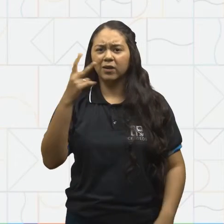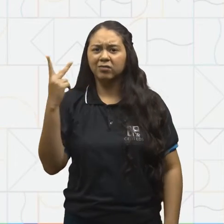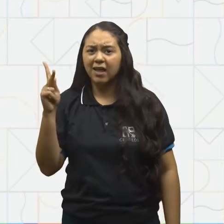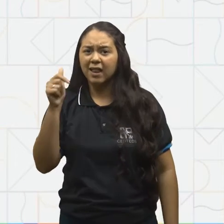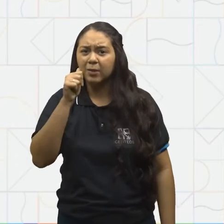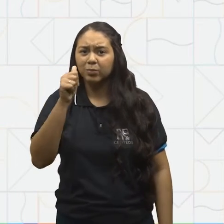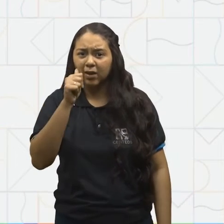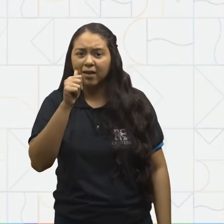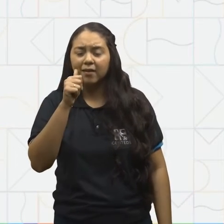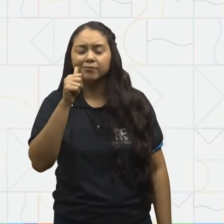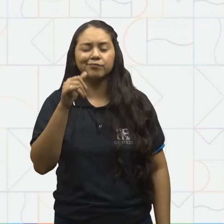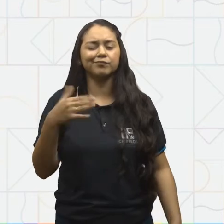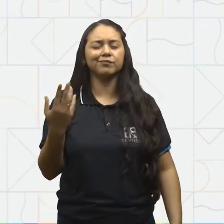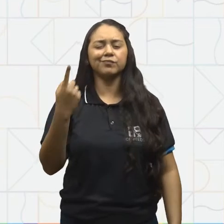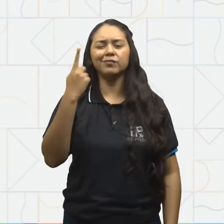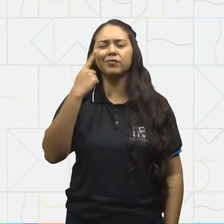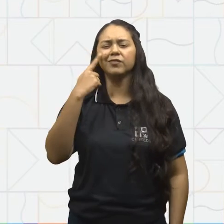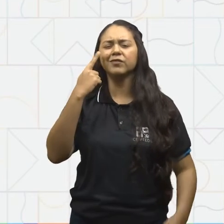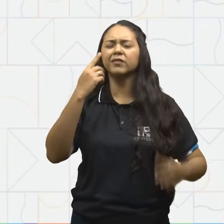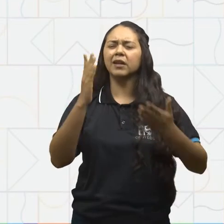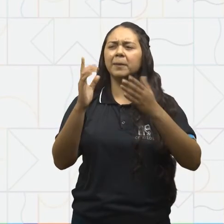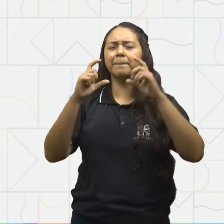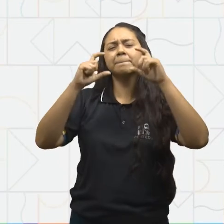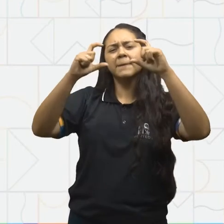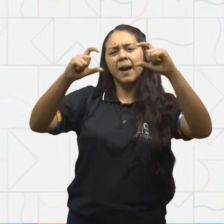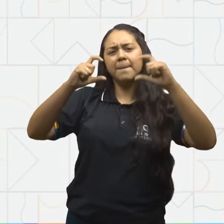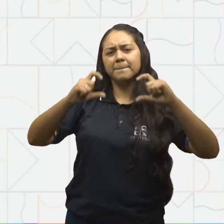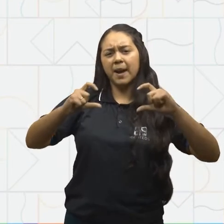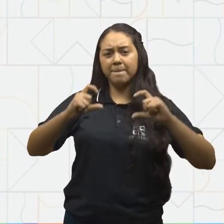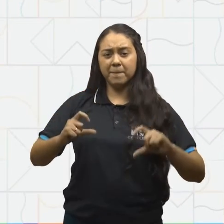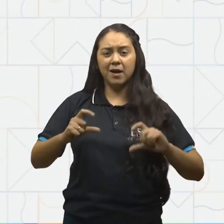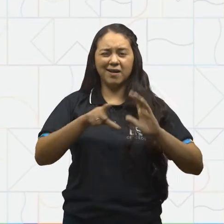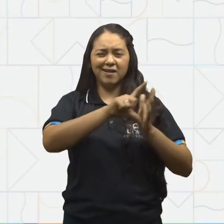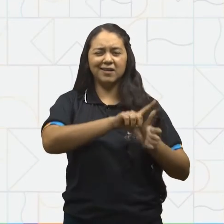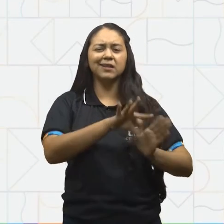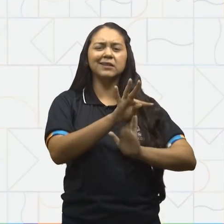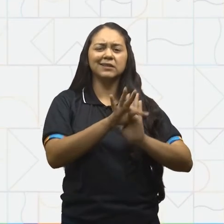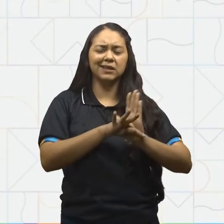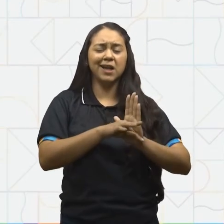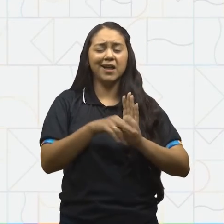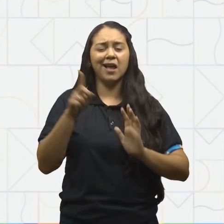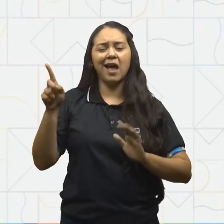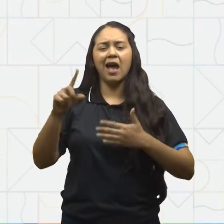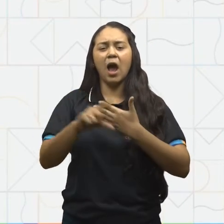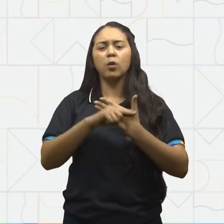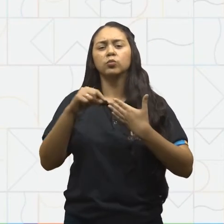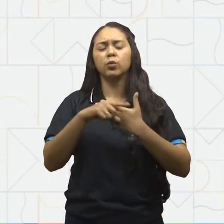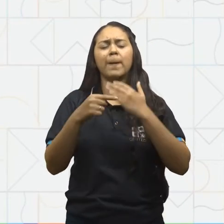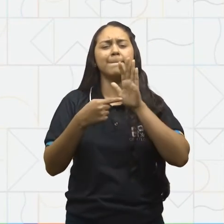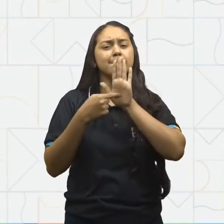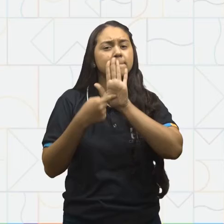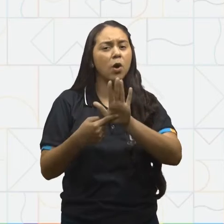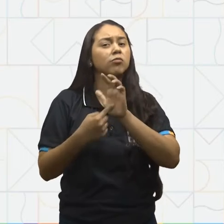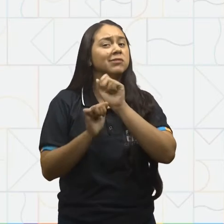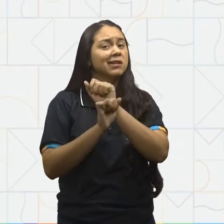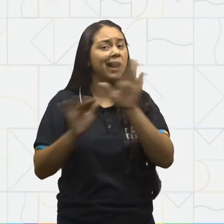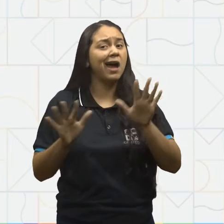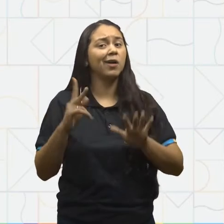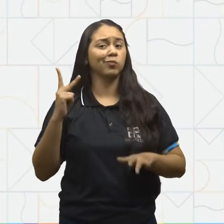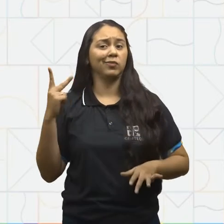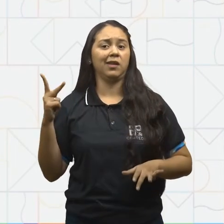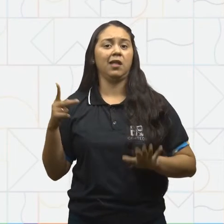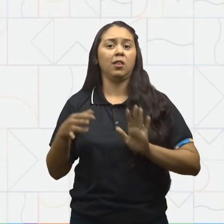da autora? Veja comigo alguns trechos retirados nos quais a autora mostra claramente